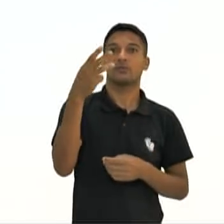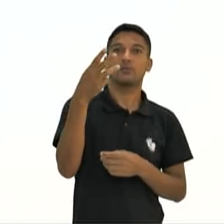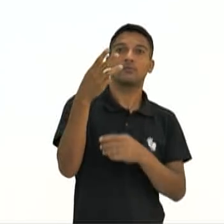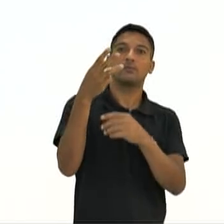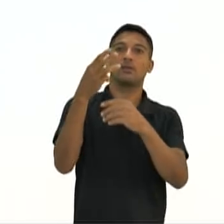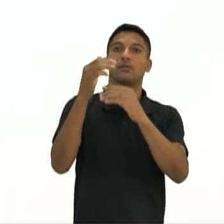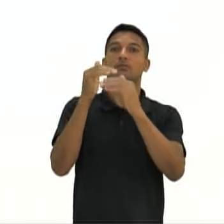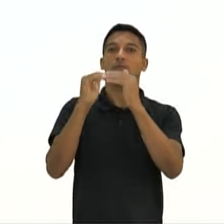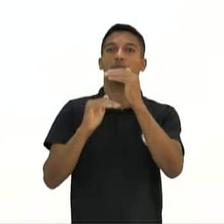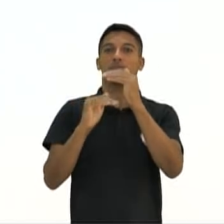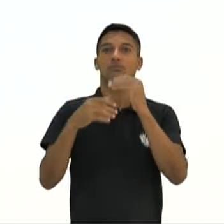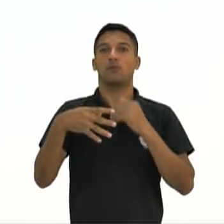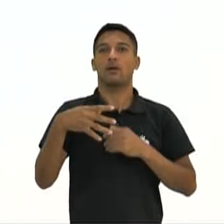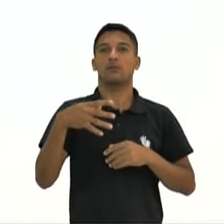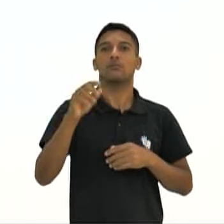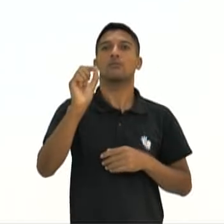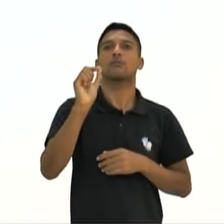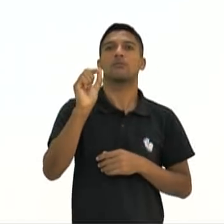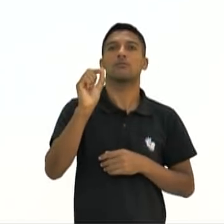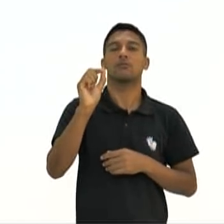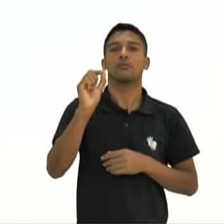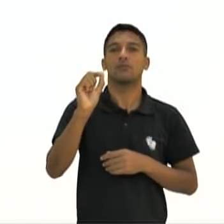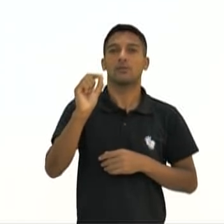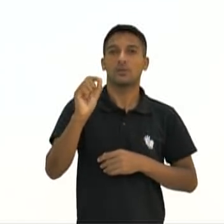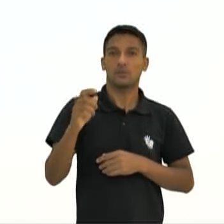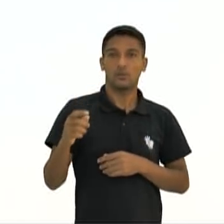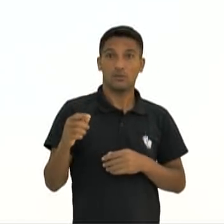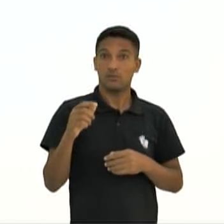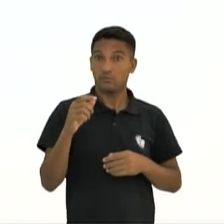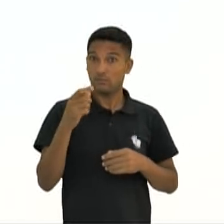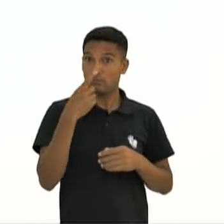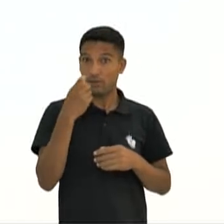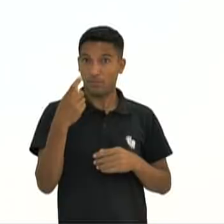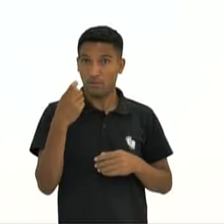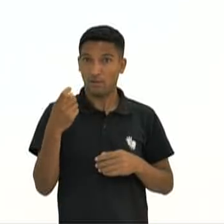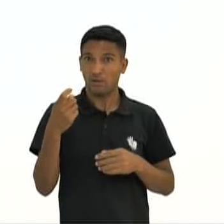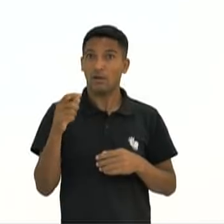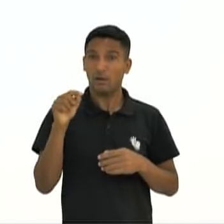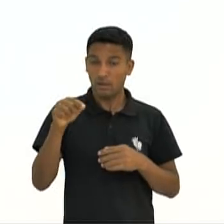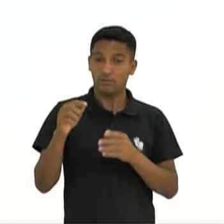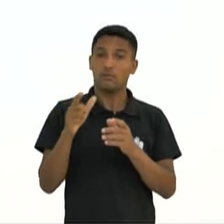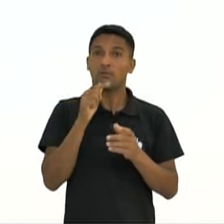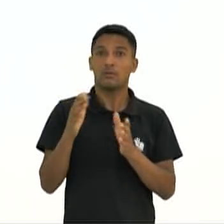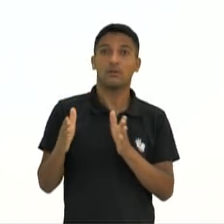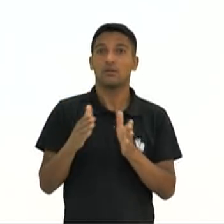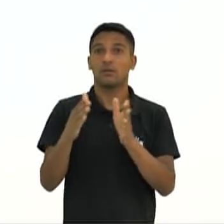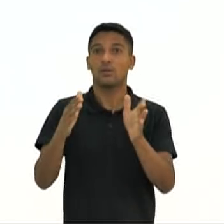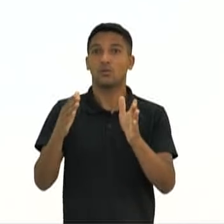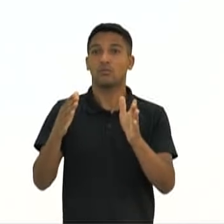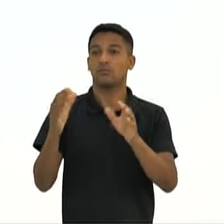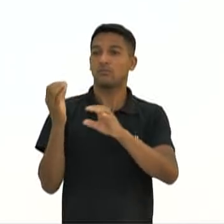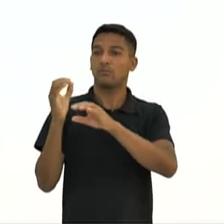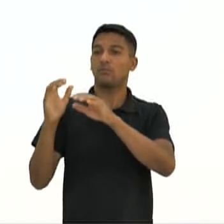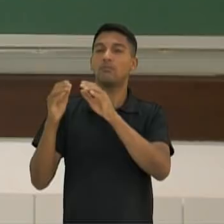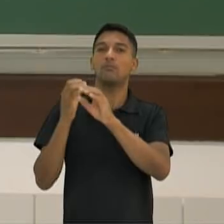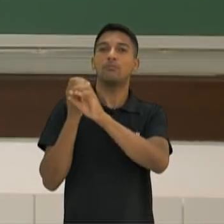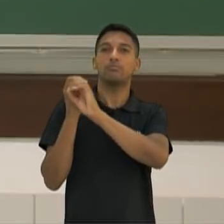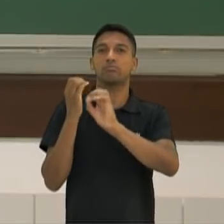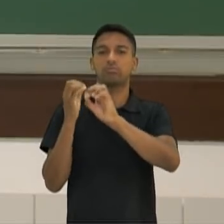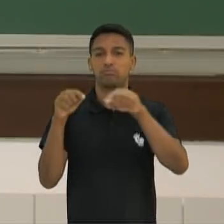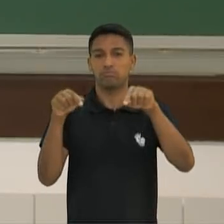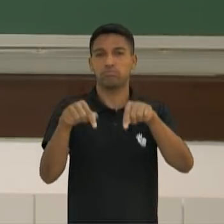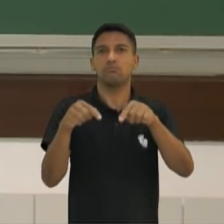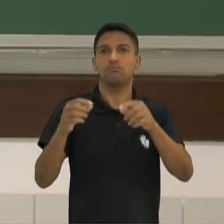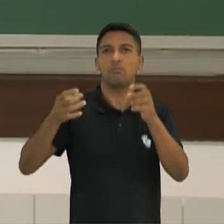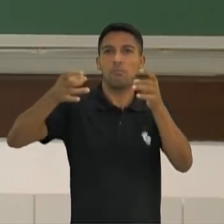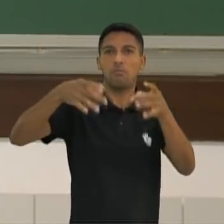Então, de cada 4 partes de esgoto, 3 voltam aos nossos rios e, infelizmente, causando impactos muito severos,